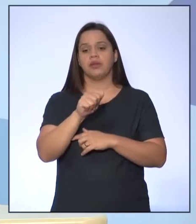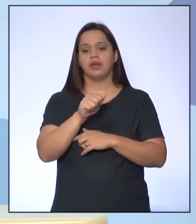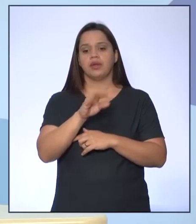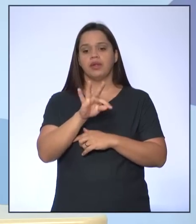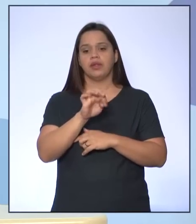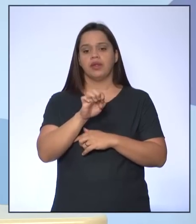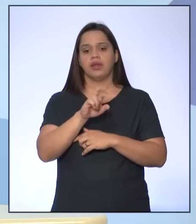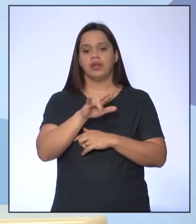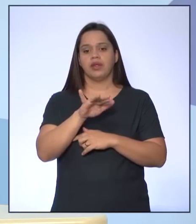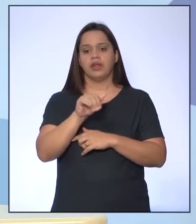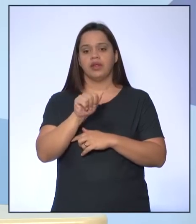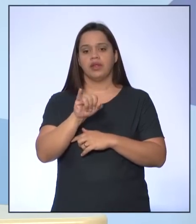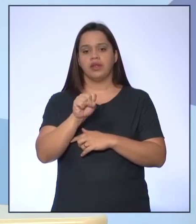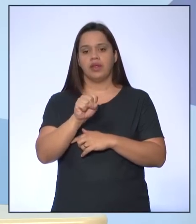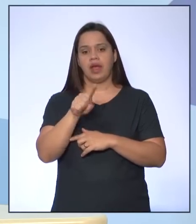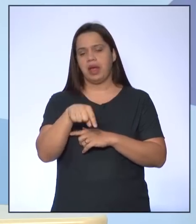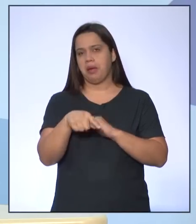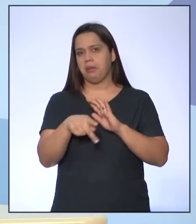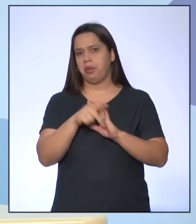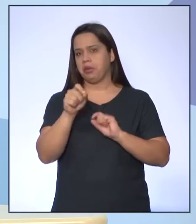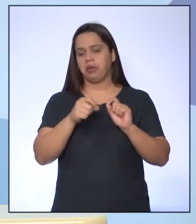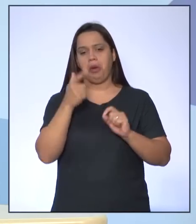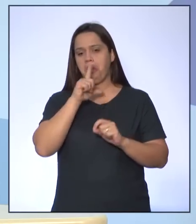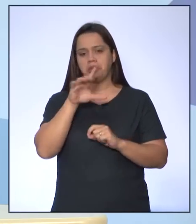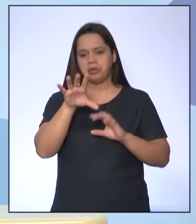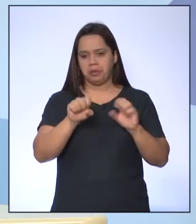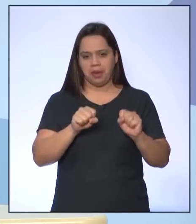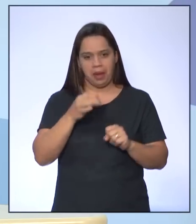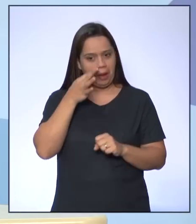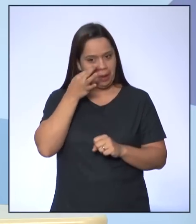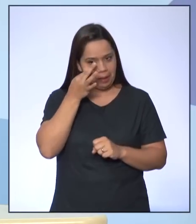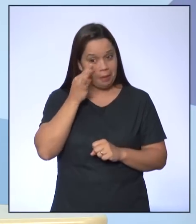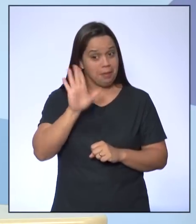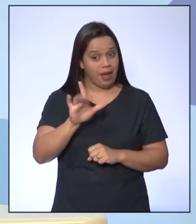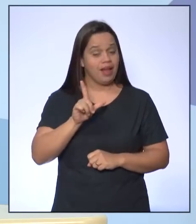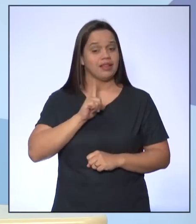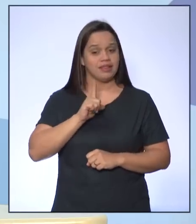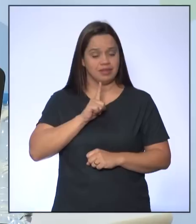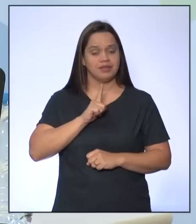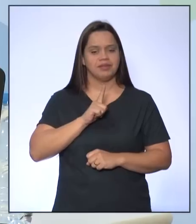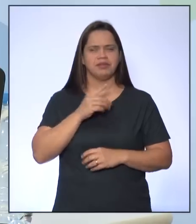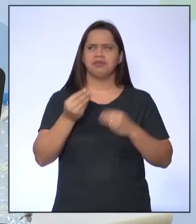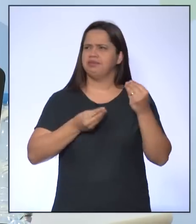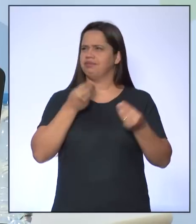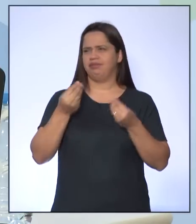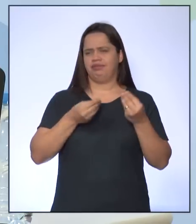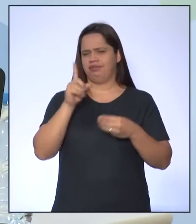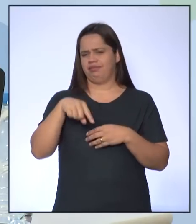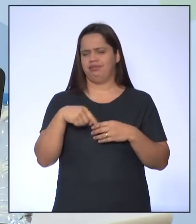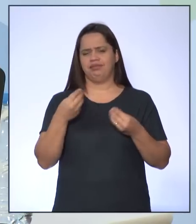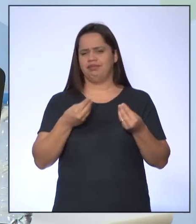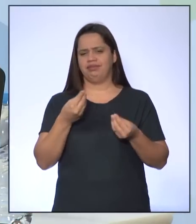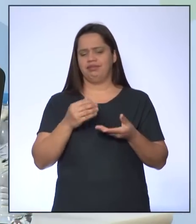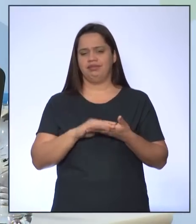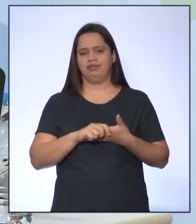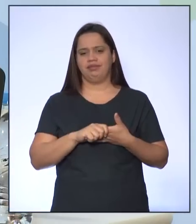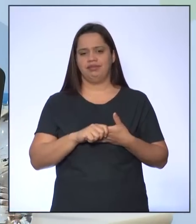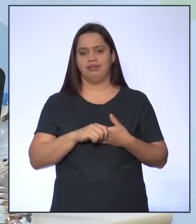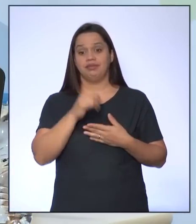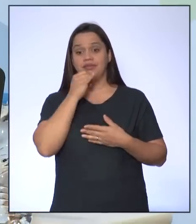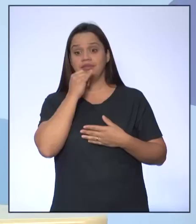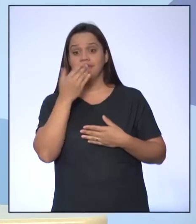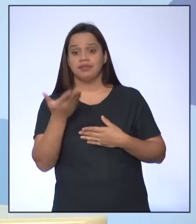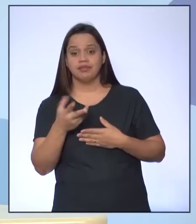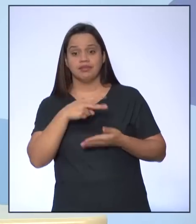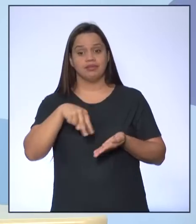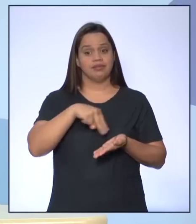nós não tocamos, mas elas existem. Como que isso pode acontecer, Janaína? Uma